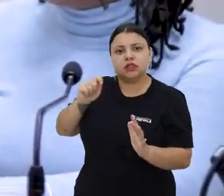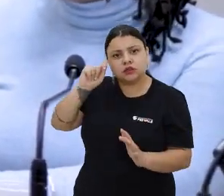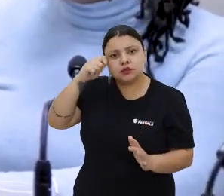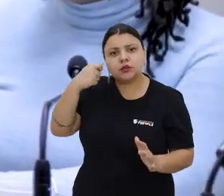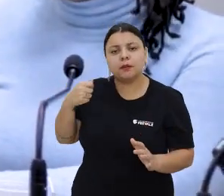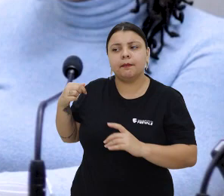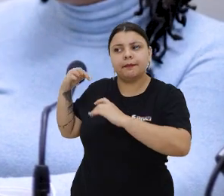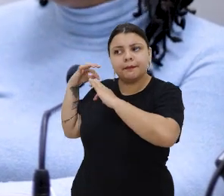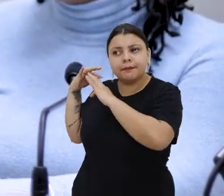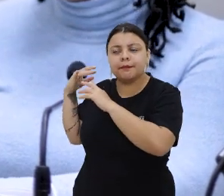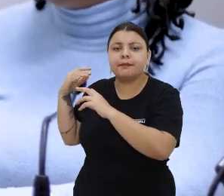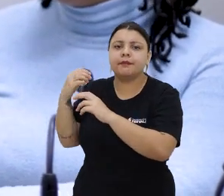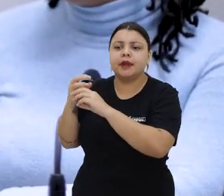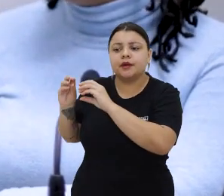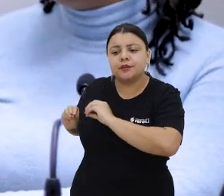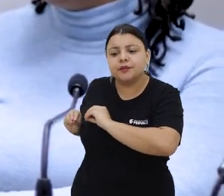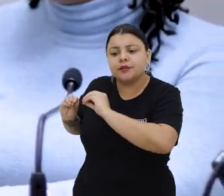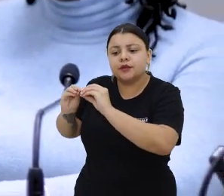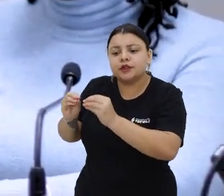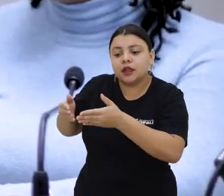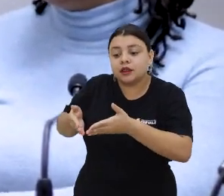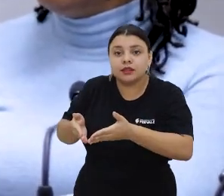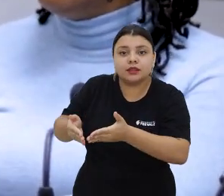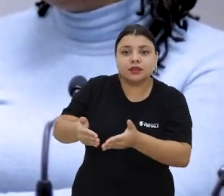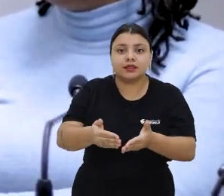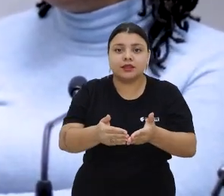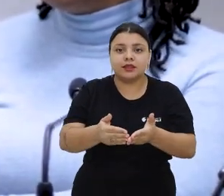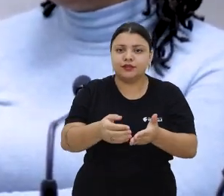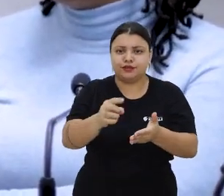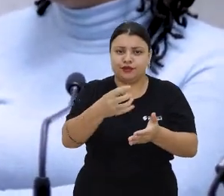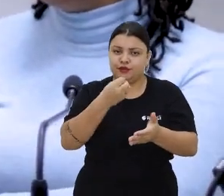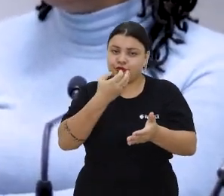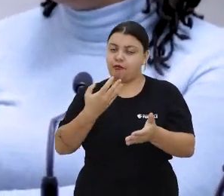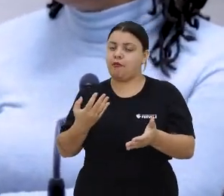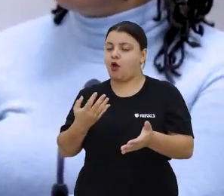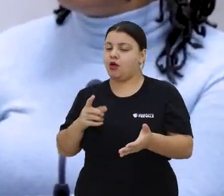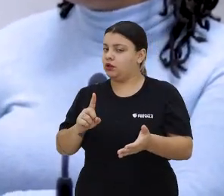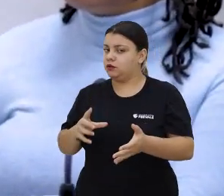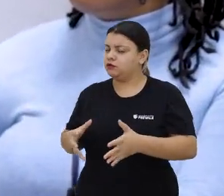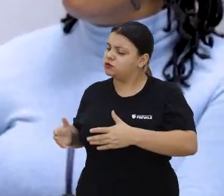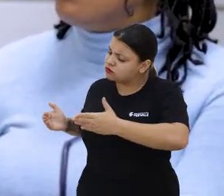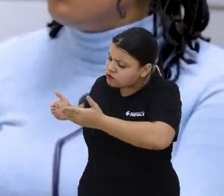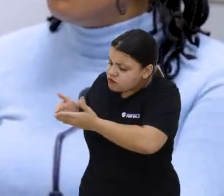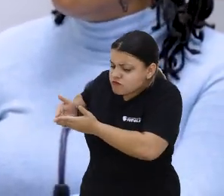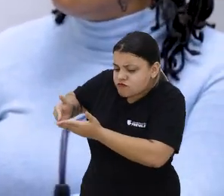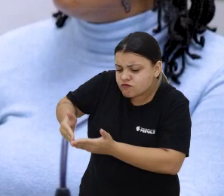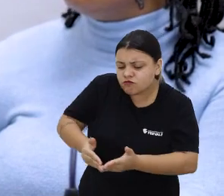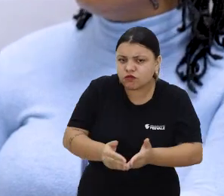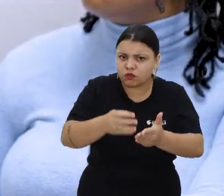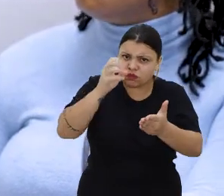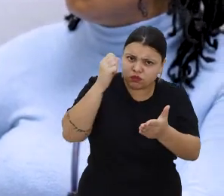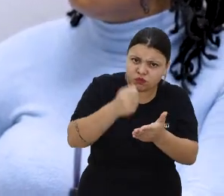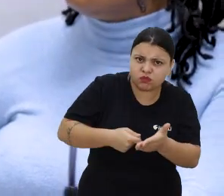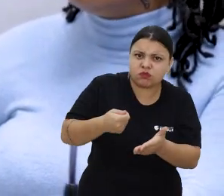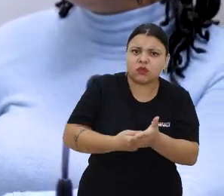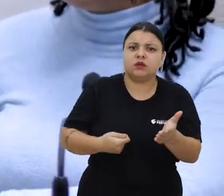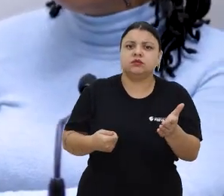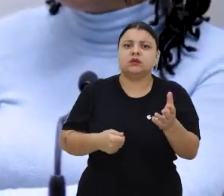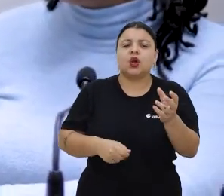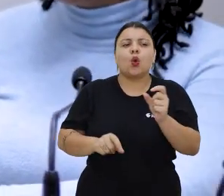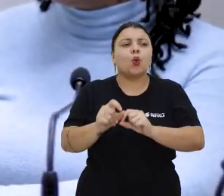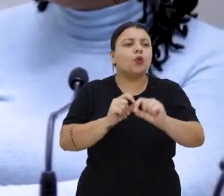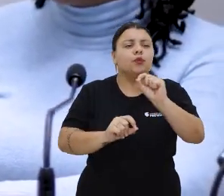não veio, né, num navio da CVC. Não foi de boa. Não foi de boa, mas o quanto ela foi importante nessa construção